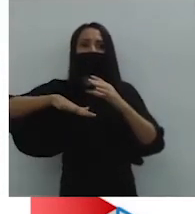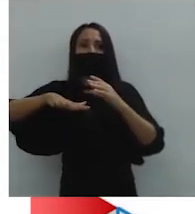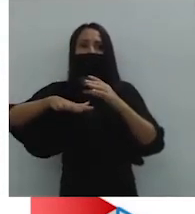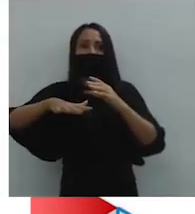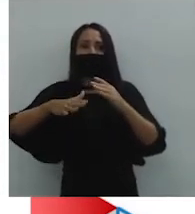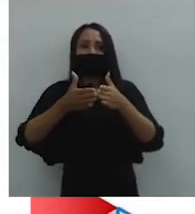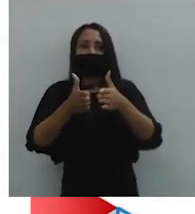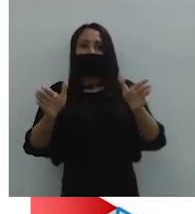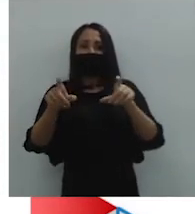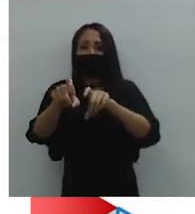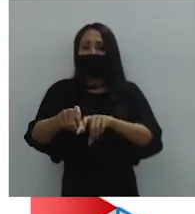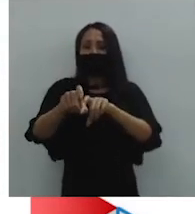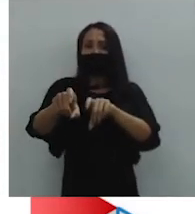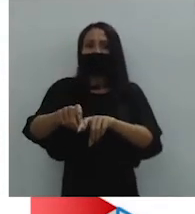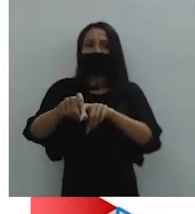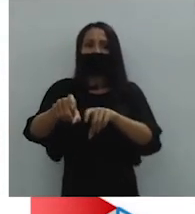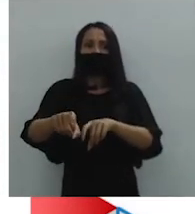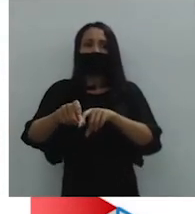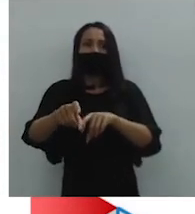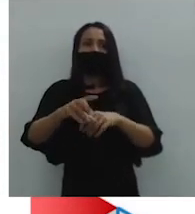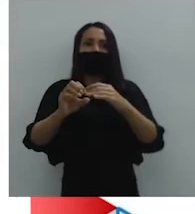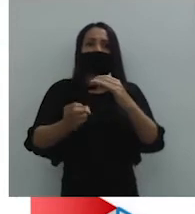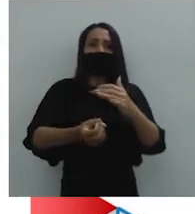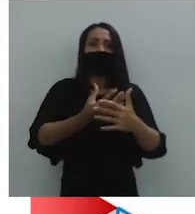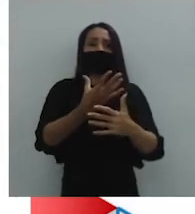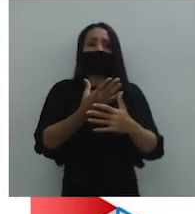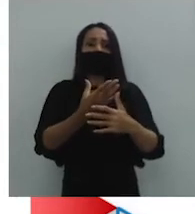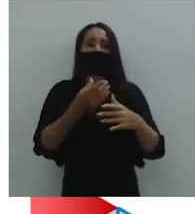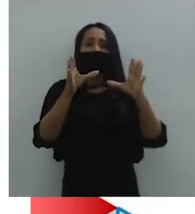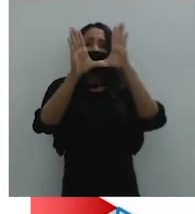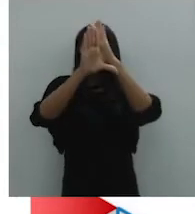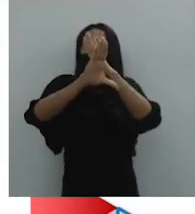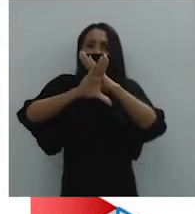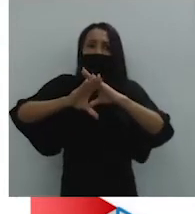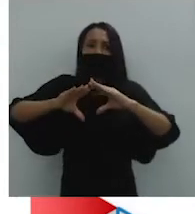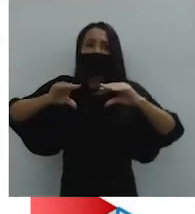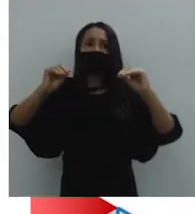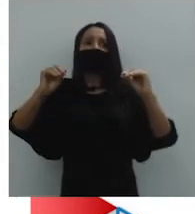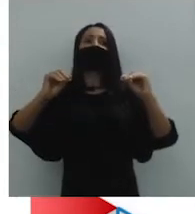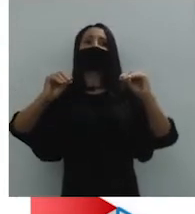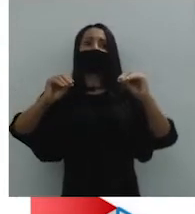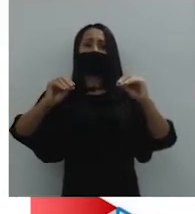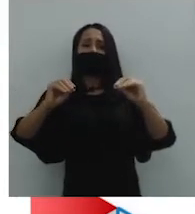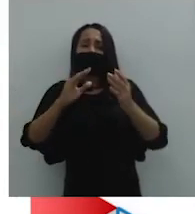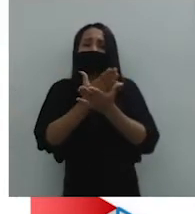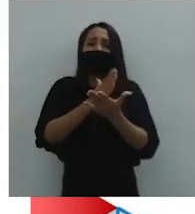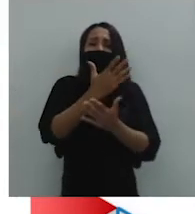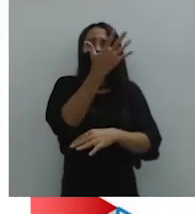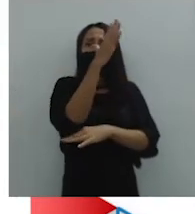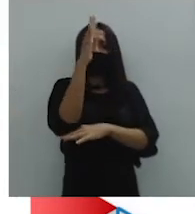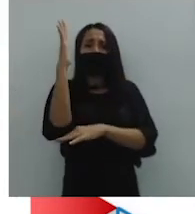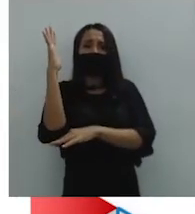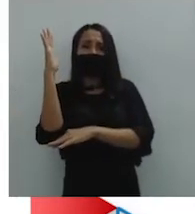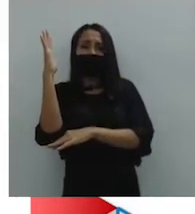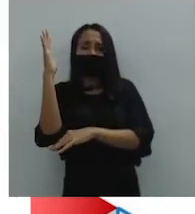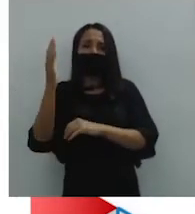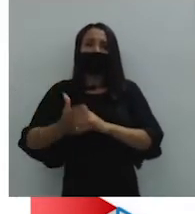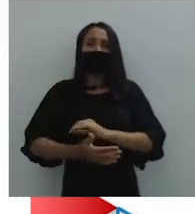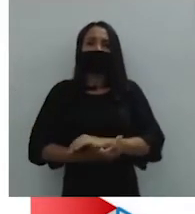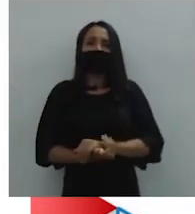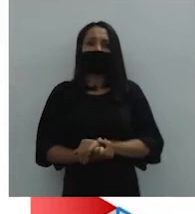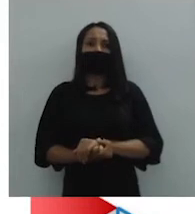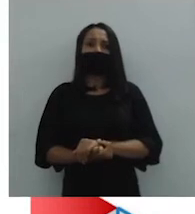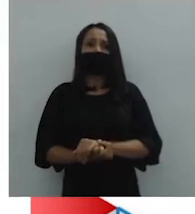agrícolas, que pode resultar na extinção, principalmente das espécies, entre outros, e aumentar a sua